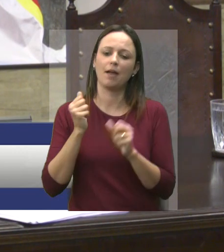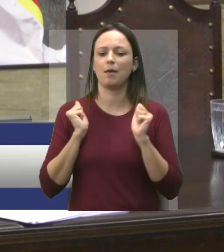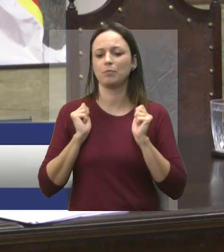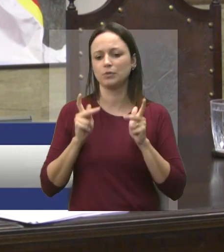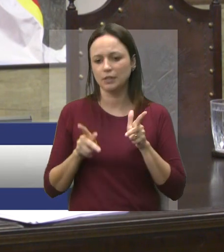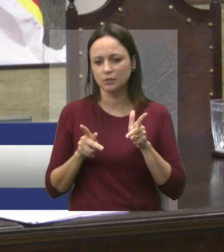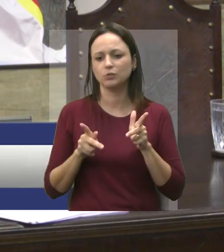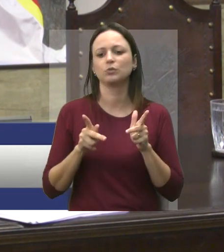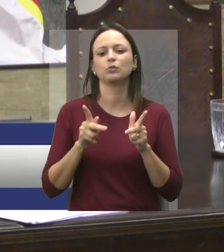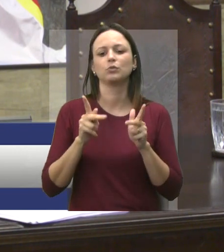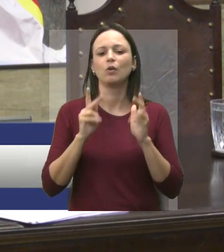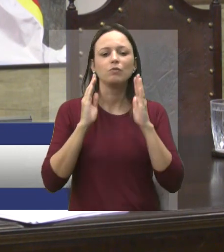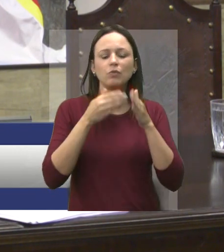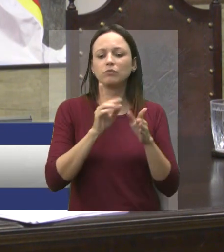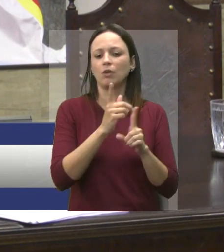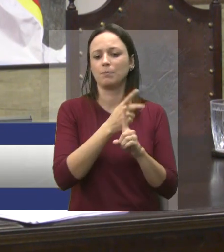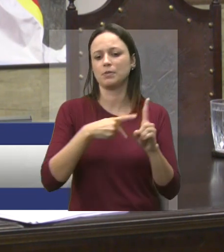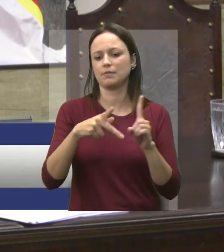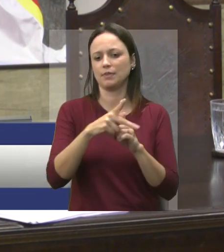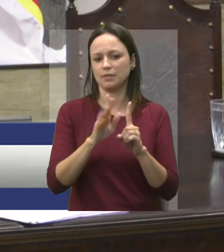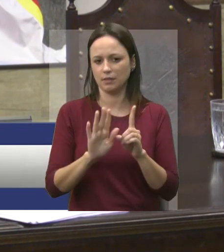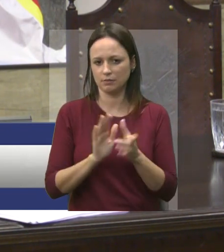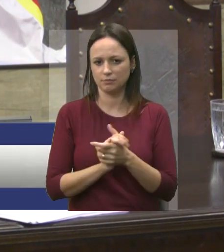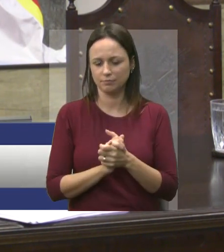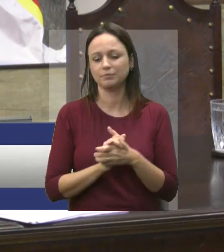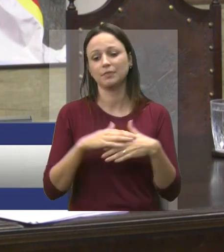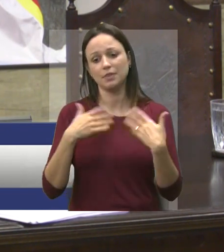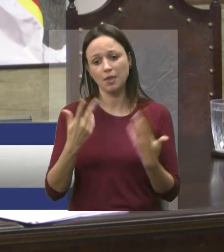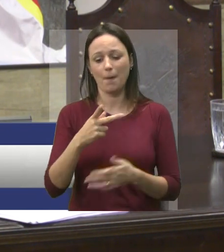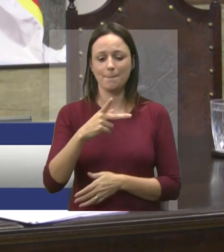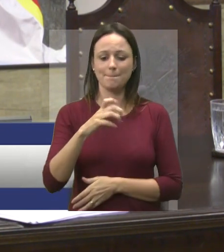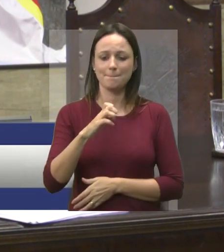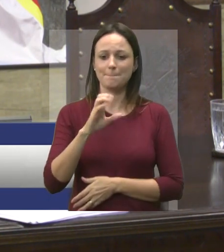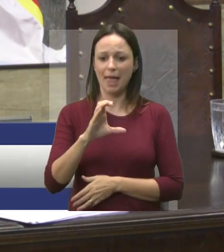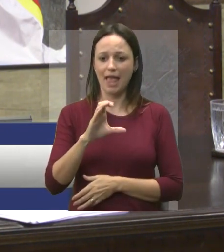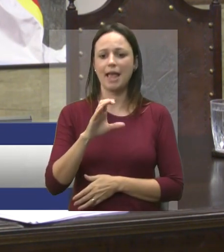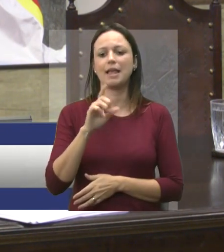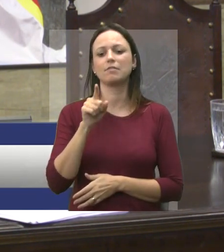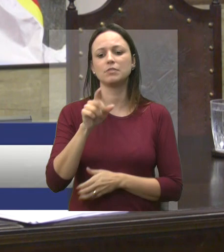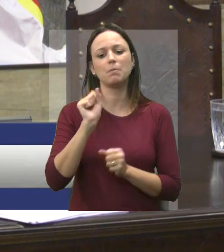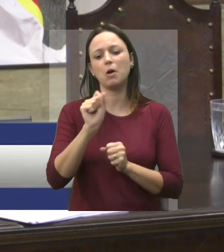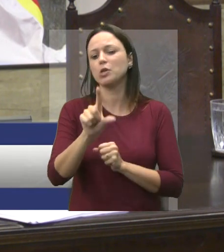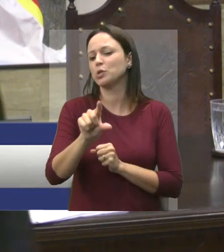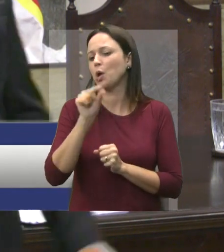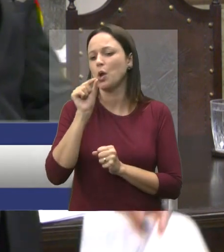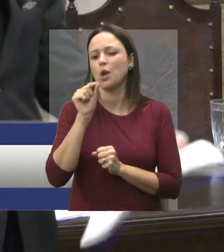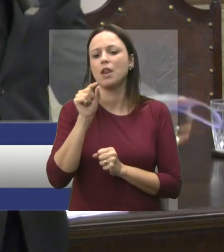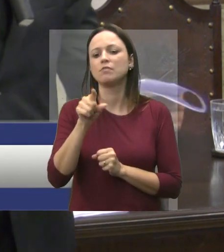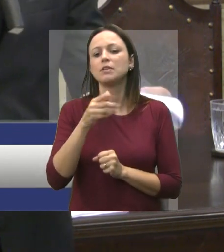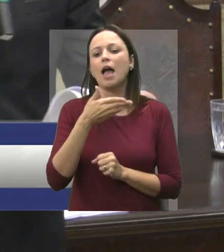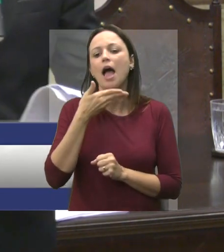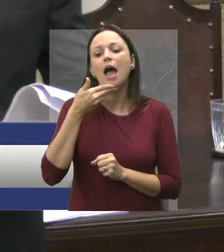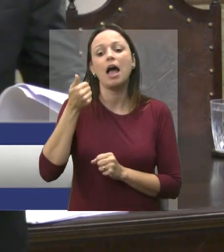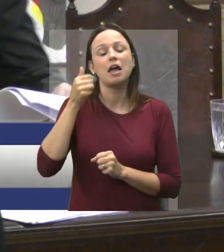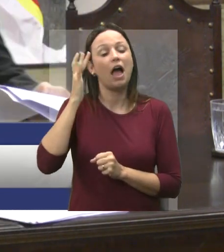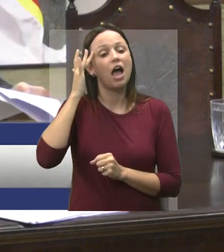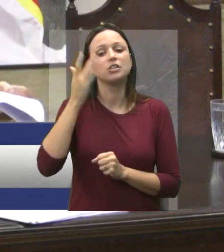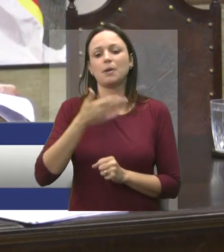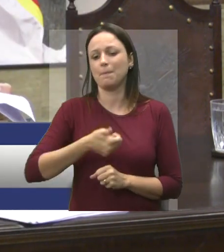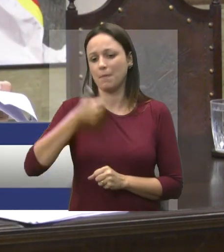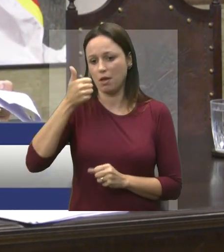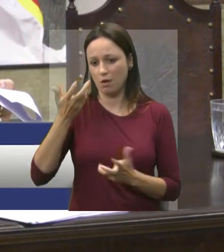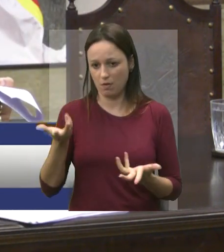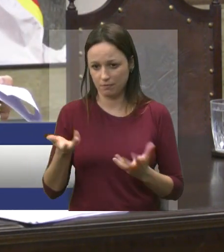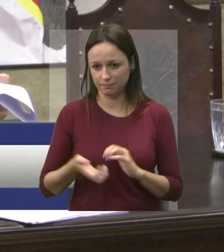Então, a PEC dá a possibilidade de se fazer opção pelo benefício mais vantajoso. Tá?